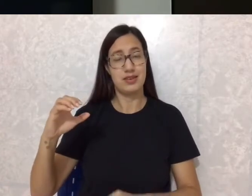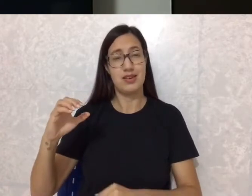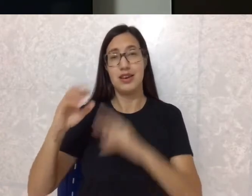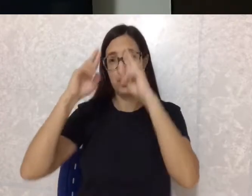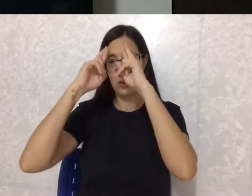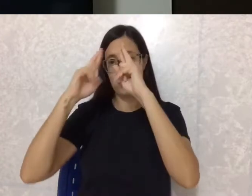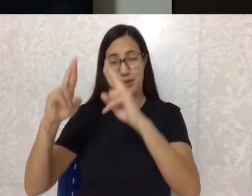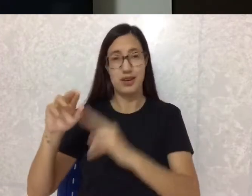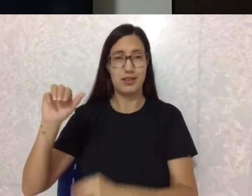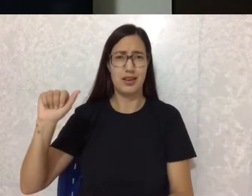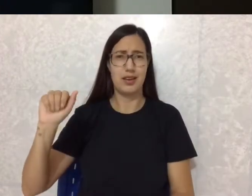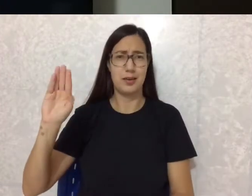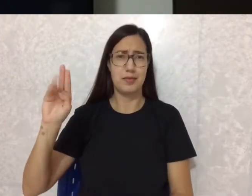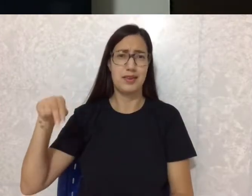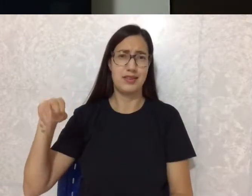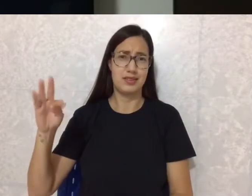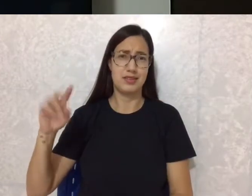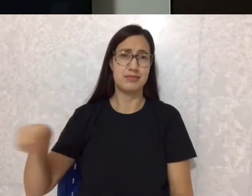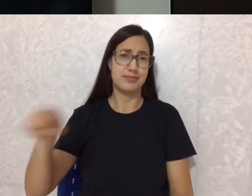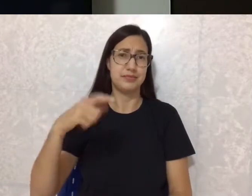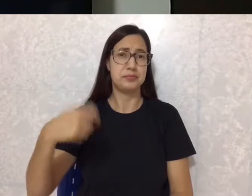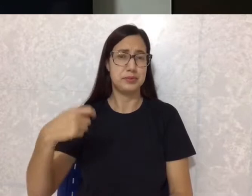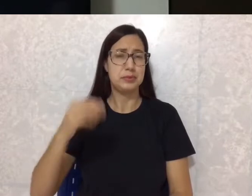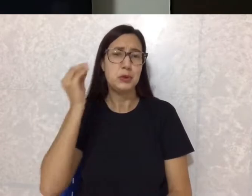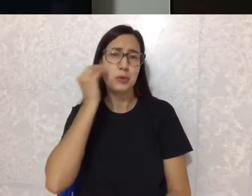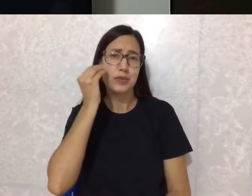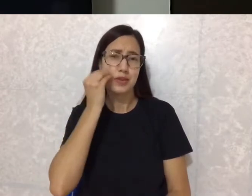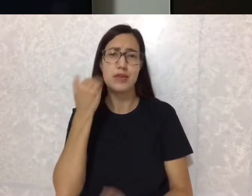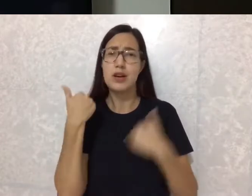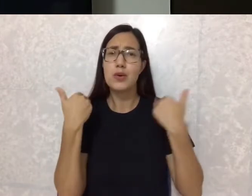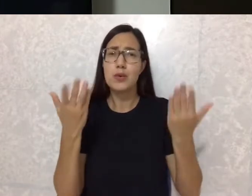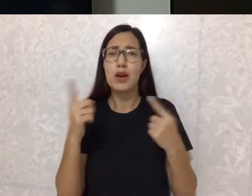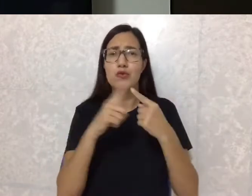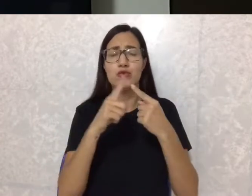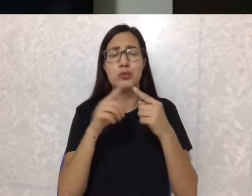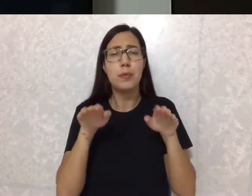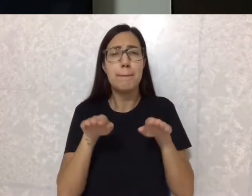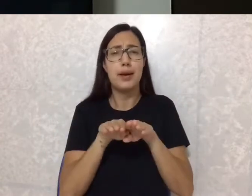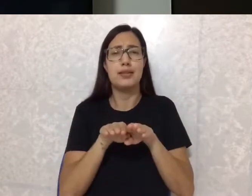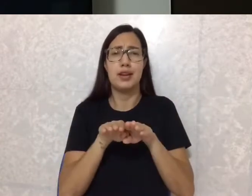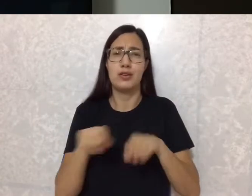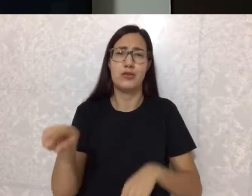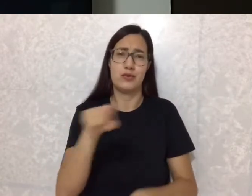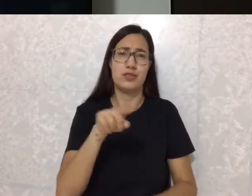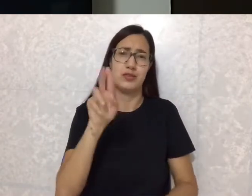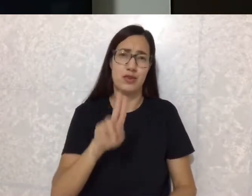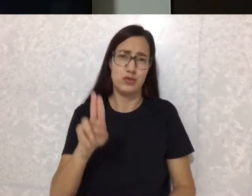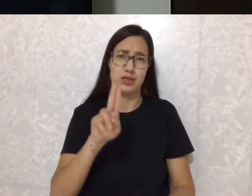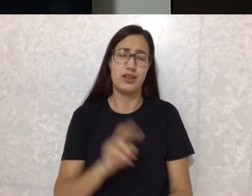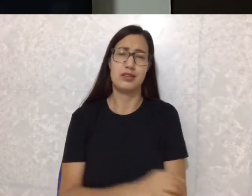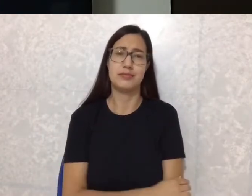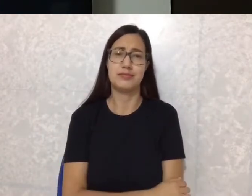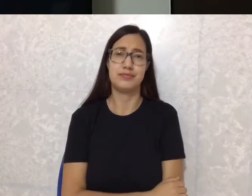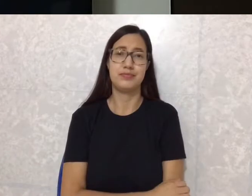e existem padrões internacionais e vocês têm que sempre observar qual padrão você vai estar utilizando. Então, você vai mandar um artigo para uma conferência